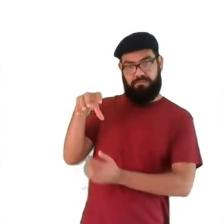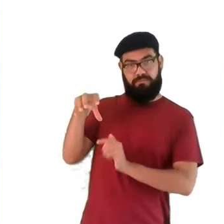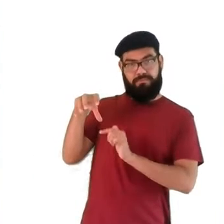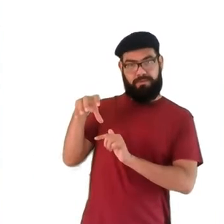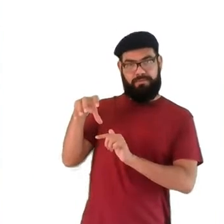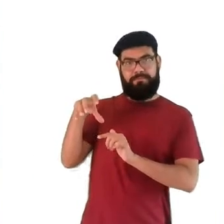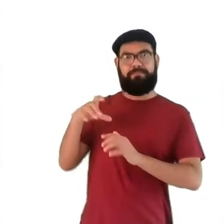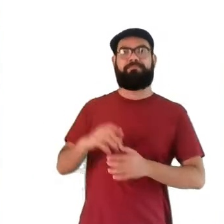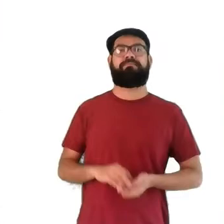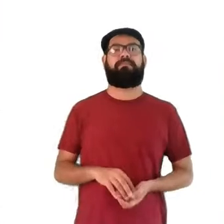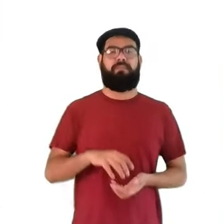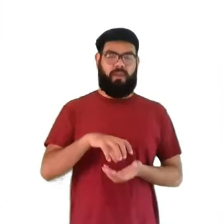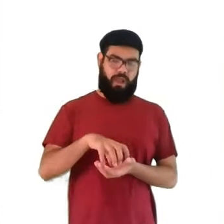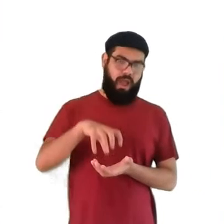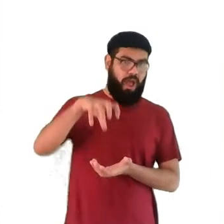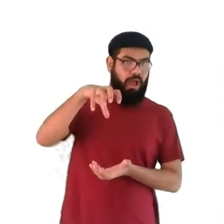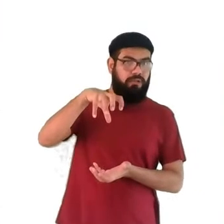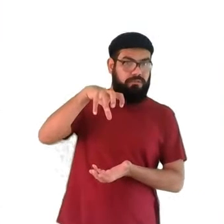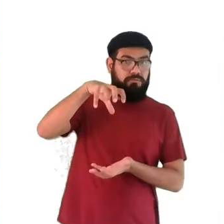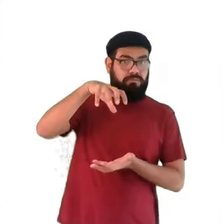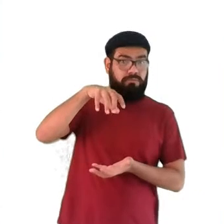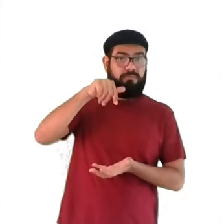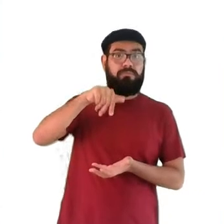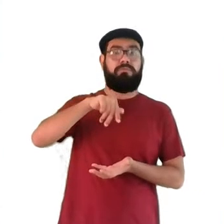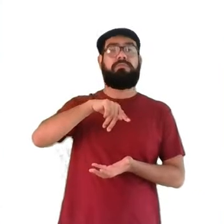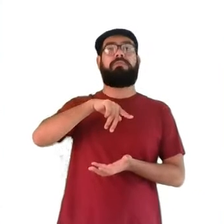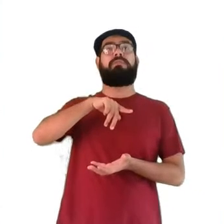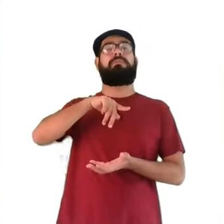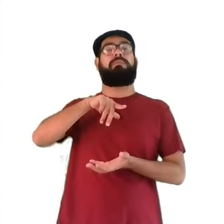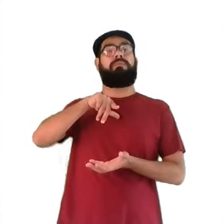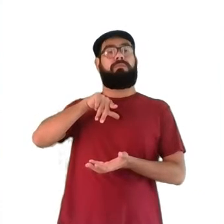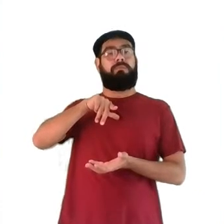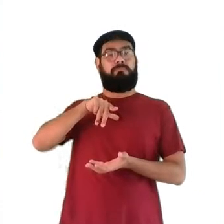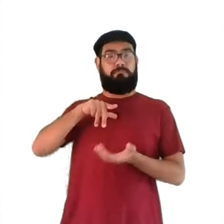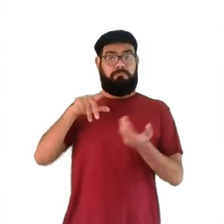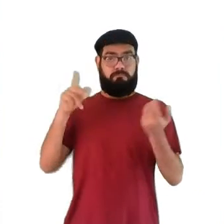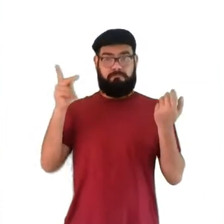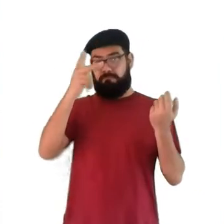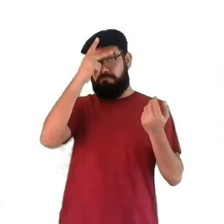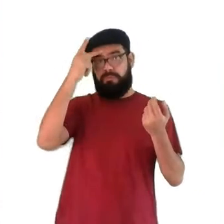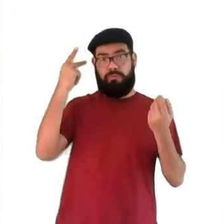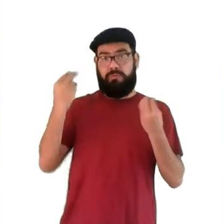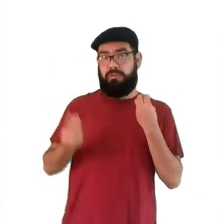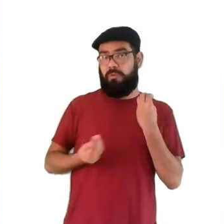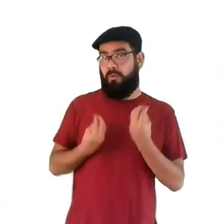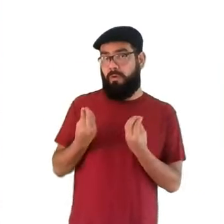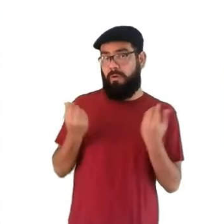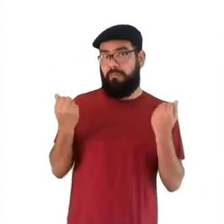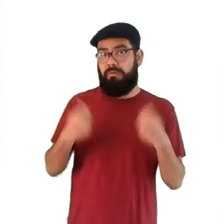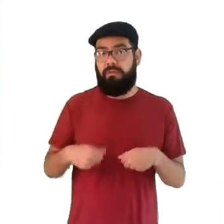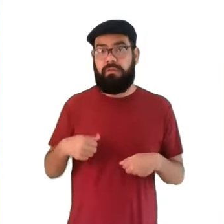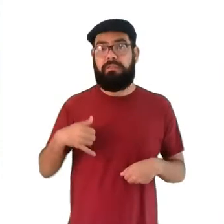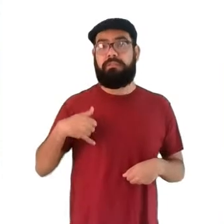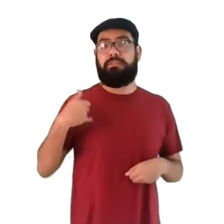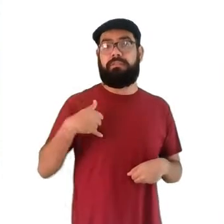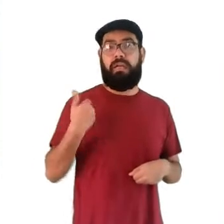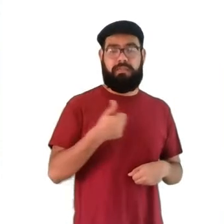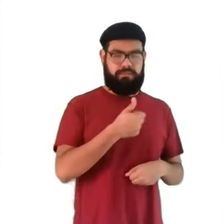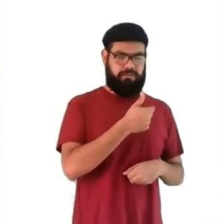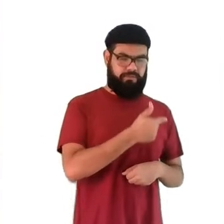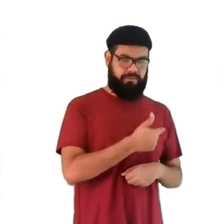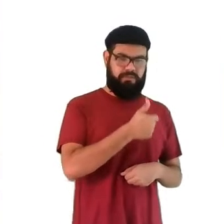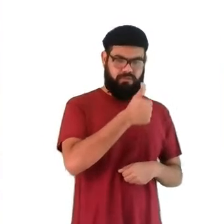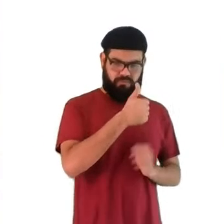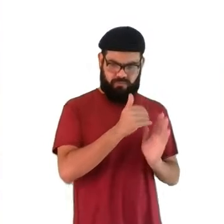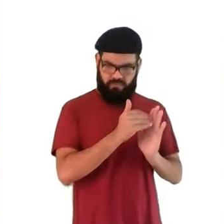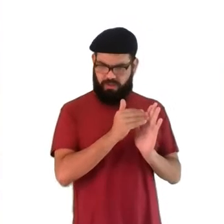adulto, né, são consideradas aquelas pessoas que estão entre os 21 e 59